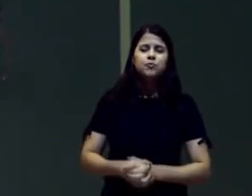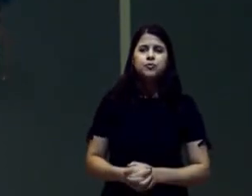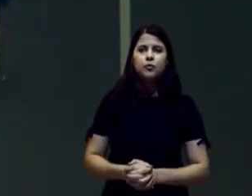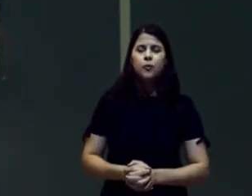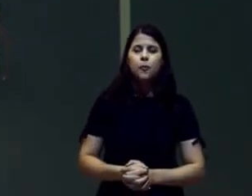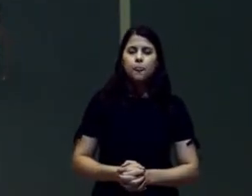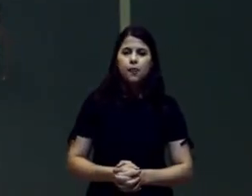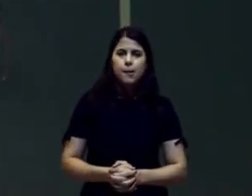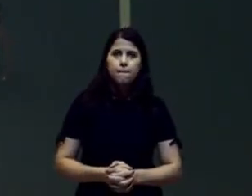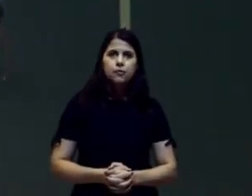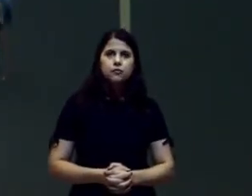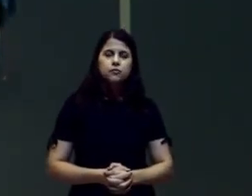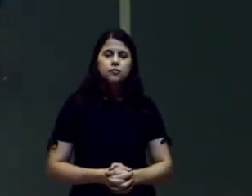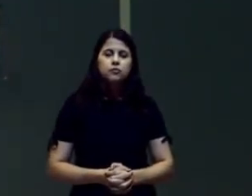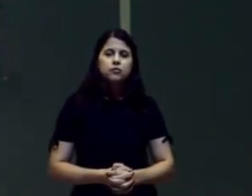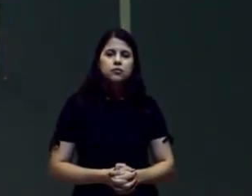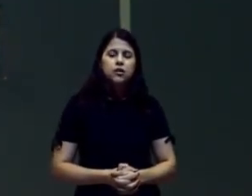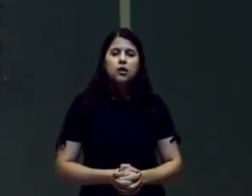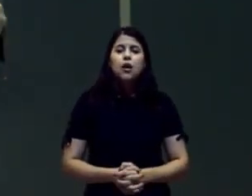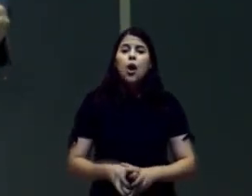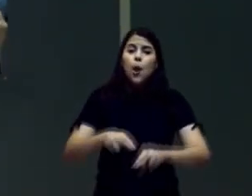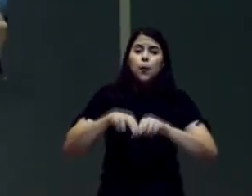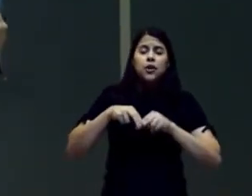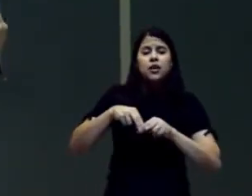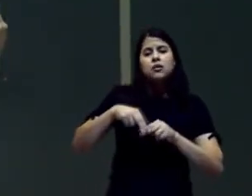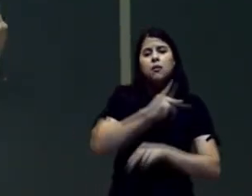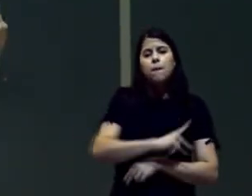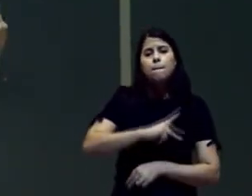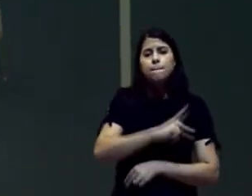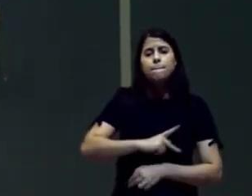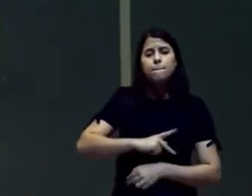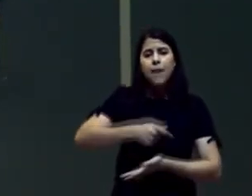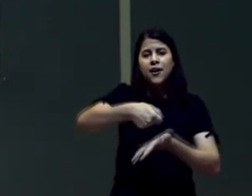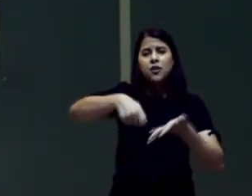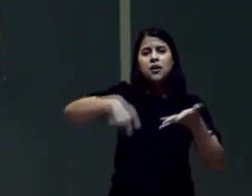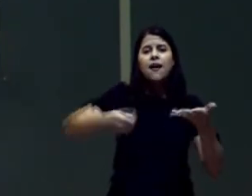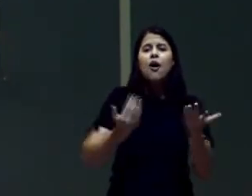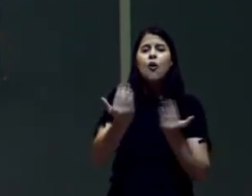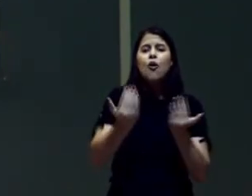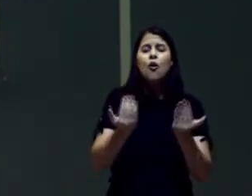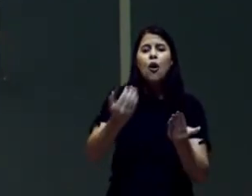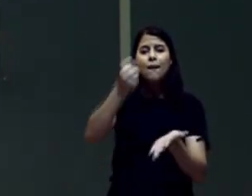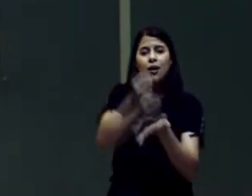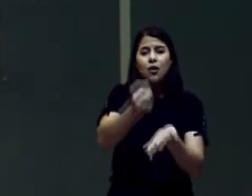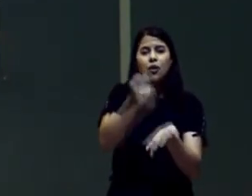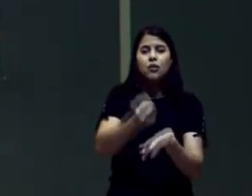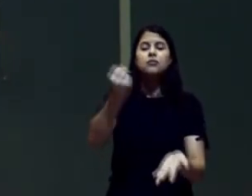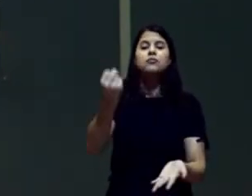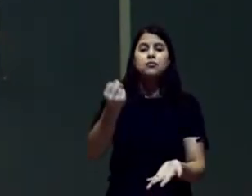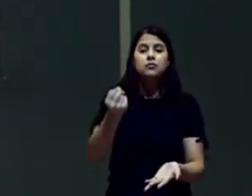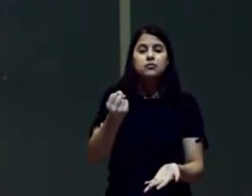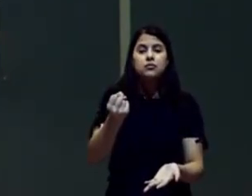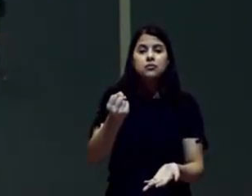É por isso que ele transforma esta carta em um testamento, em uma verdadeira carta escrita a